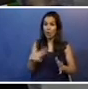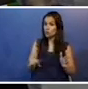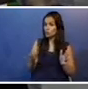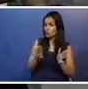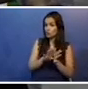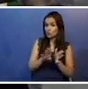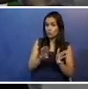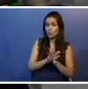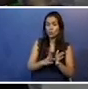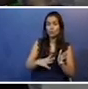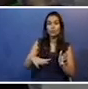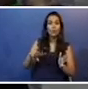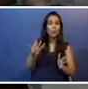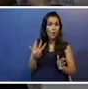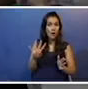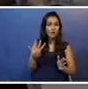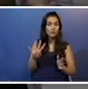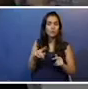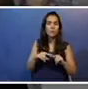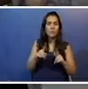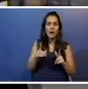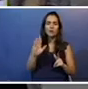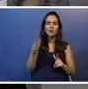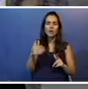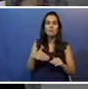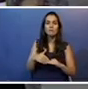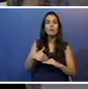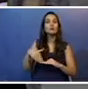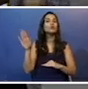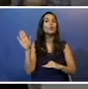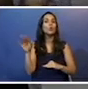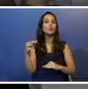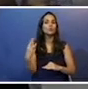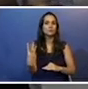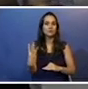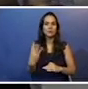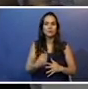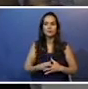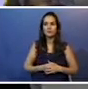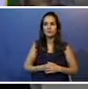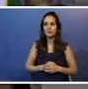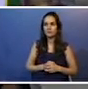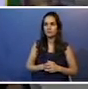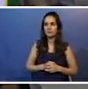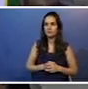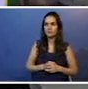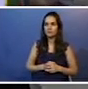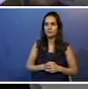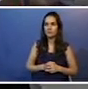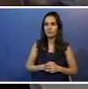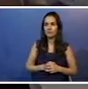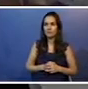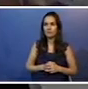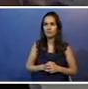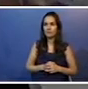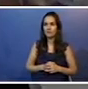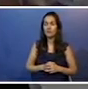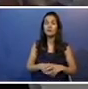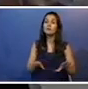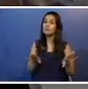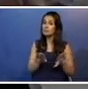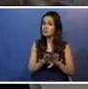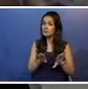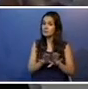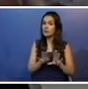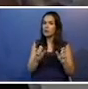4, mas ele já passou do 3. Então, são 3 horas e 37 minutos. Mas eu também